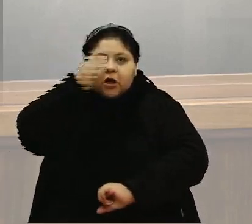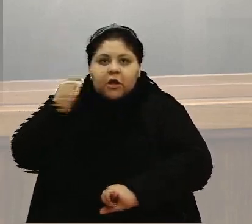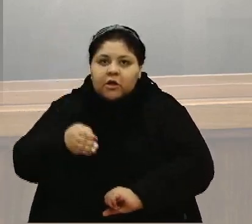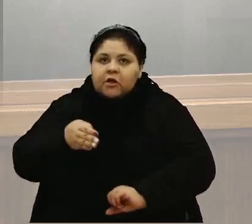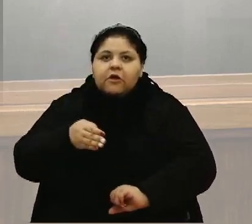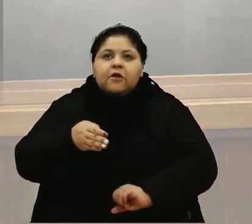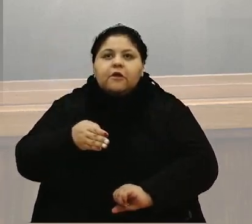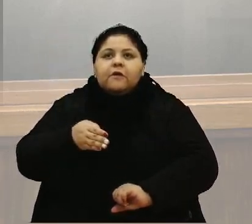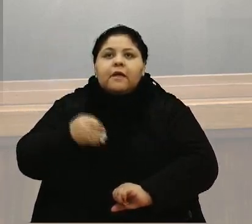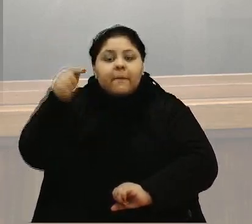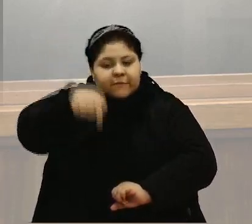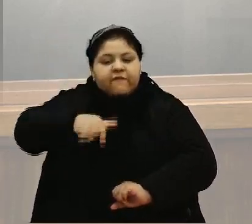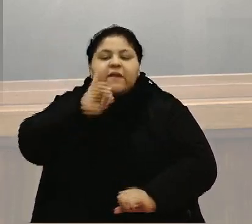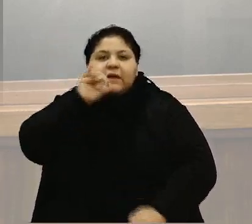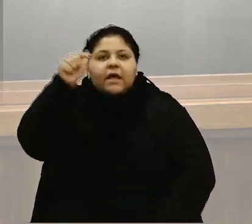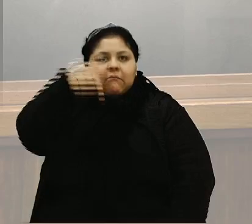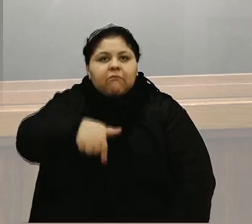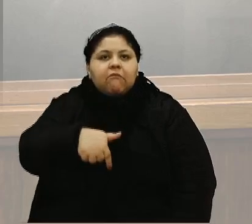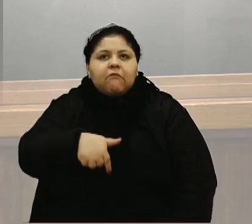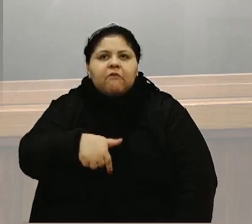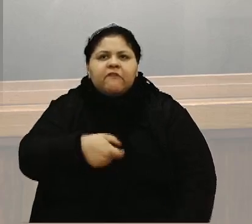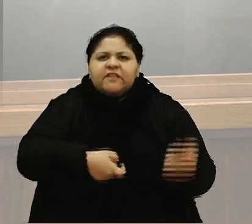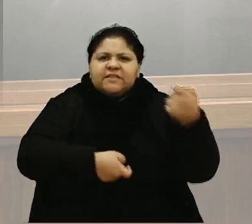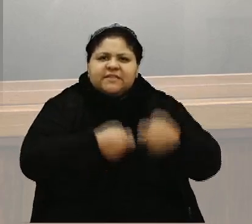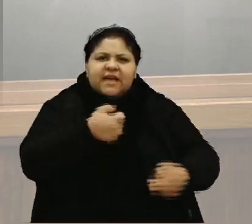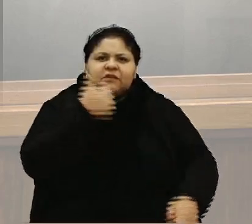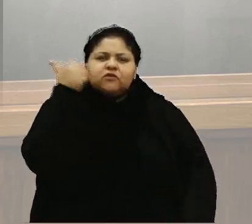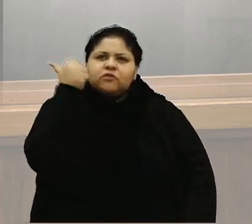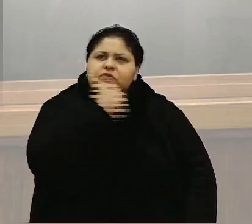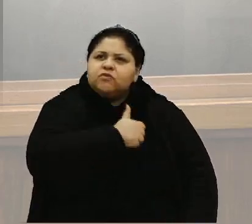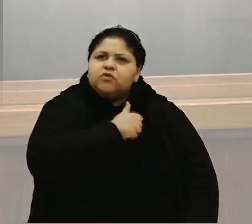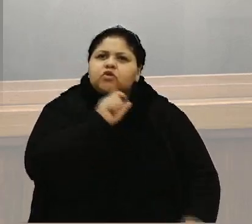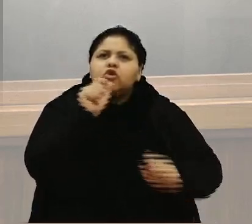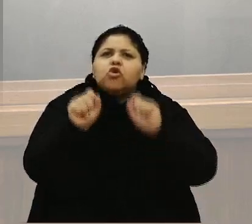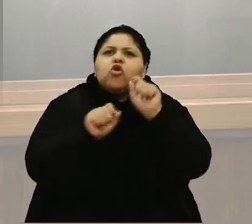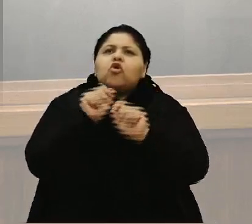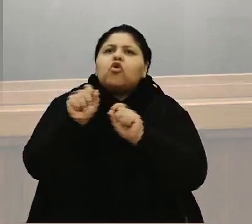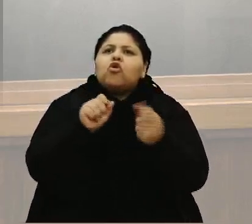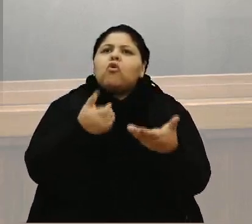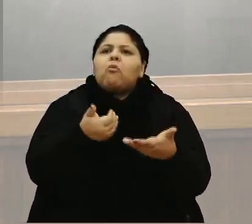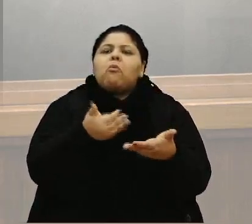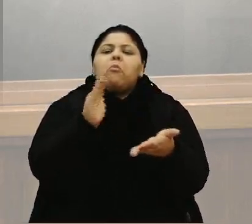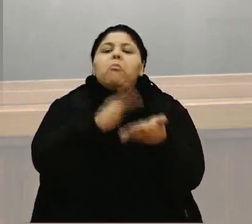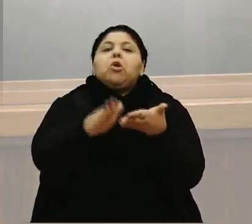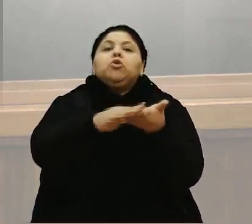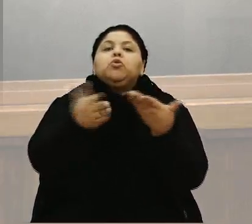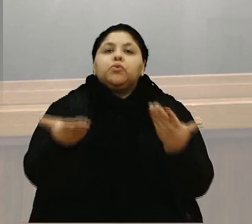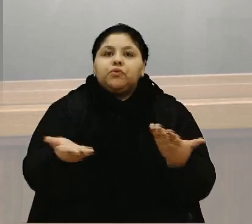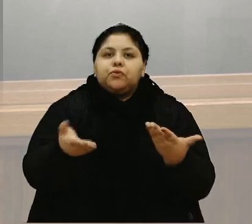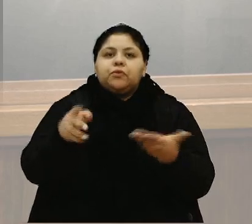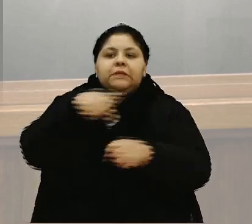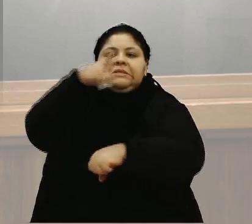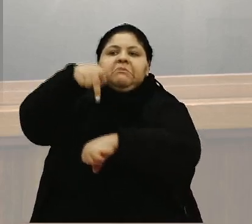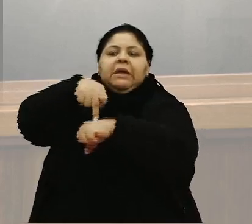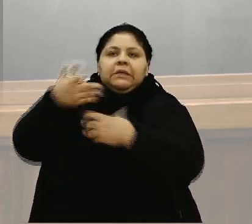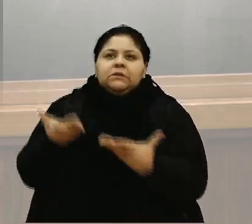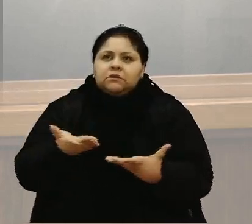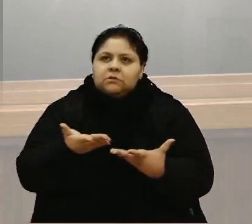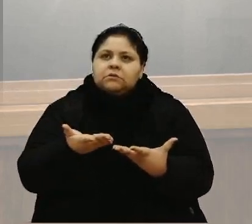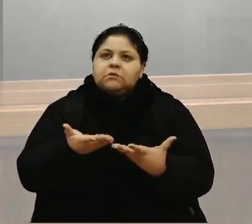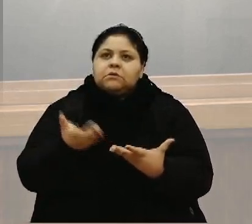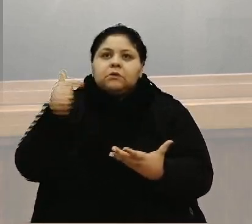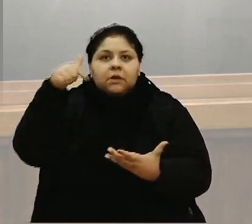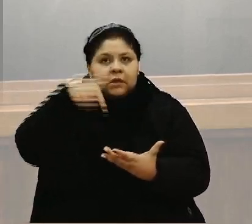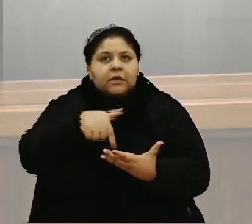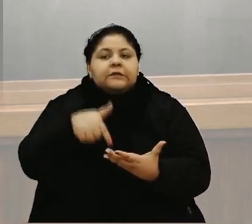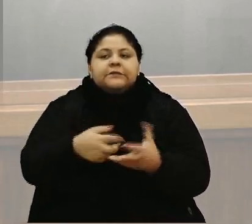para vir aqui, para fazer sexo com as mulheres. Como se fôssemos produtos desse país. Pois é assim que